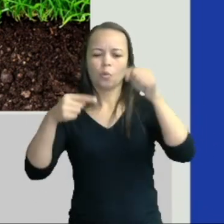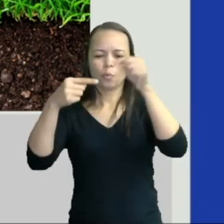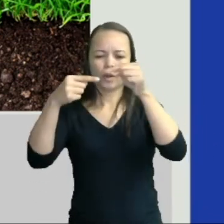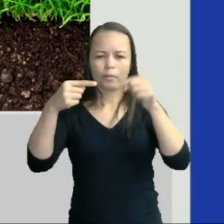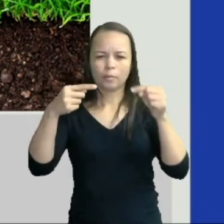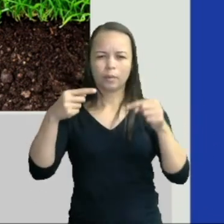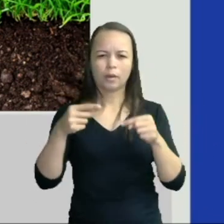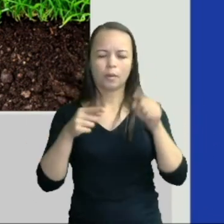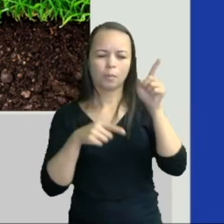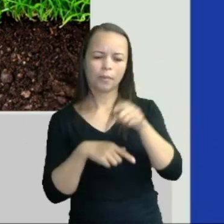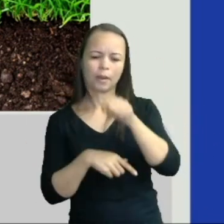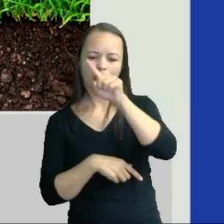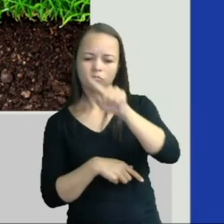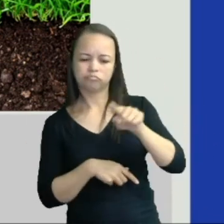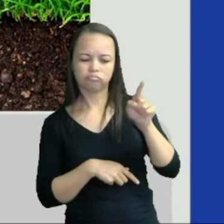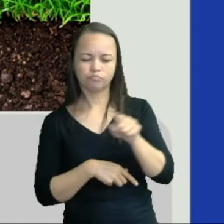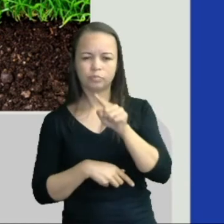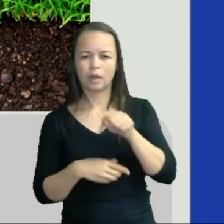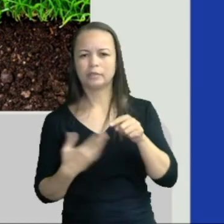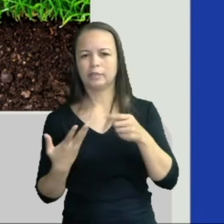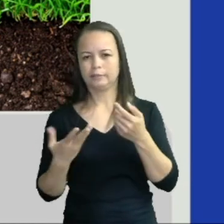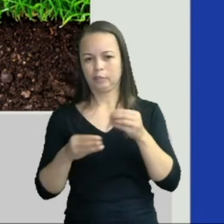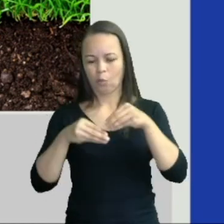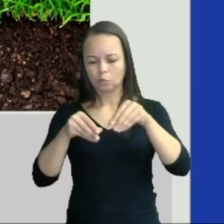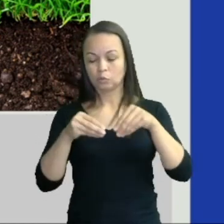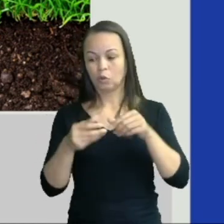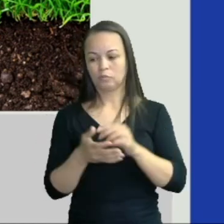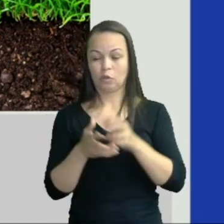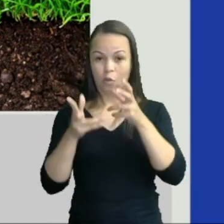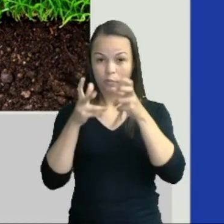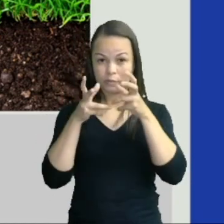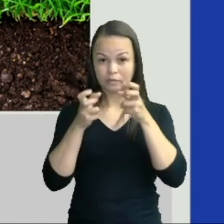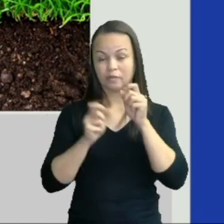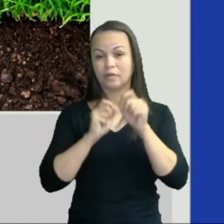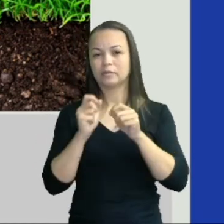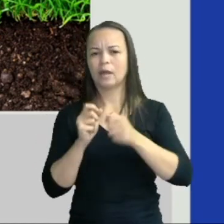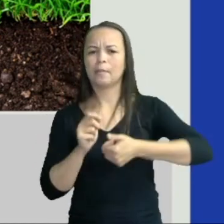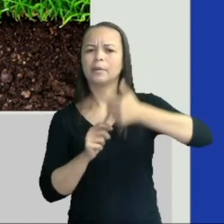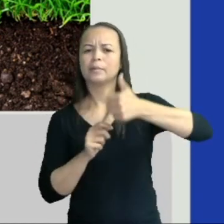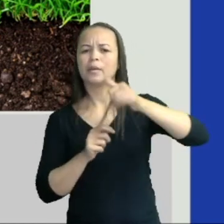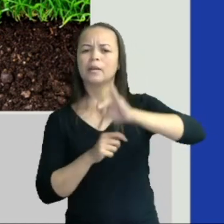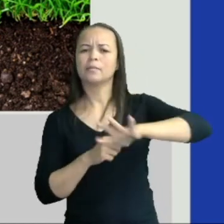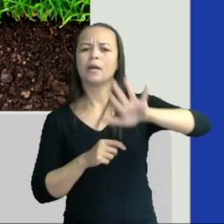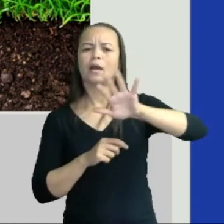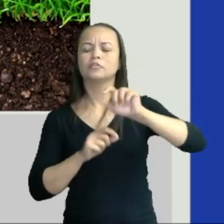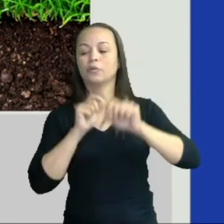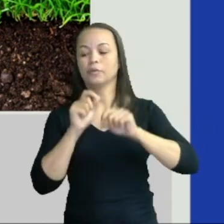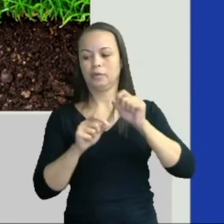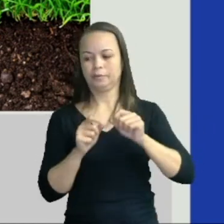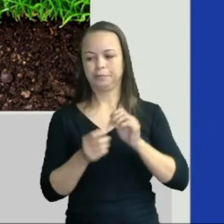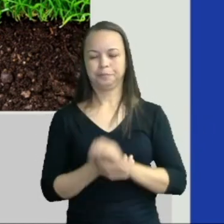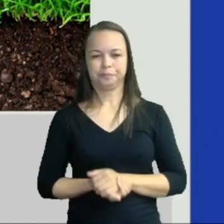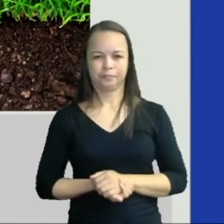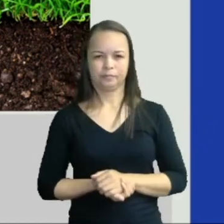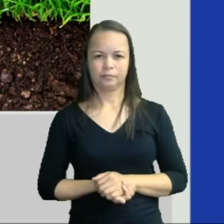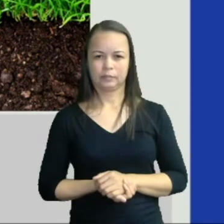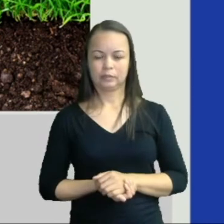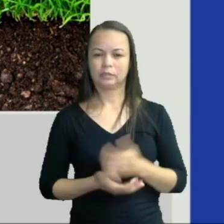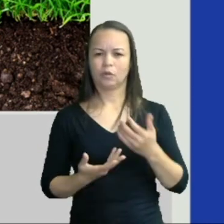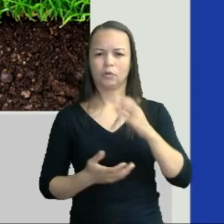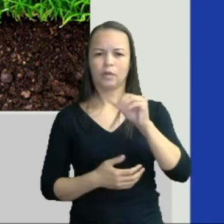tipo de solo que elas pertencem. Vamos lá, observar as imagens. Essa primeira imagem, vocês acham que solo é? Vamos ver?